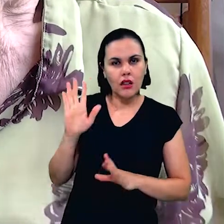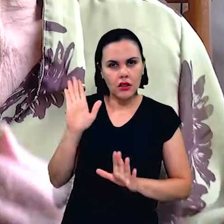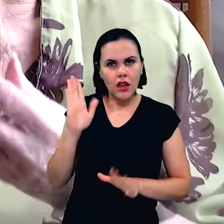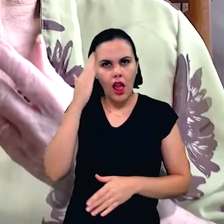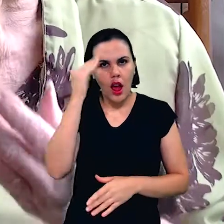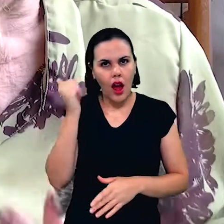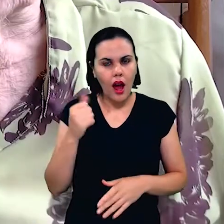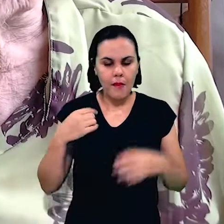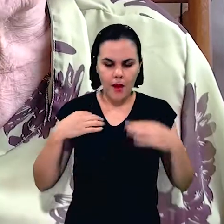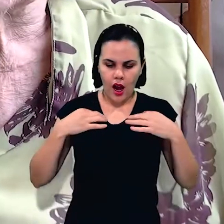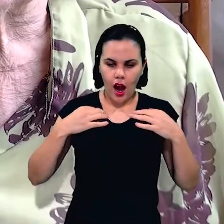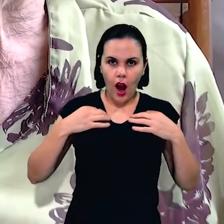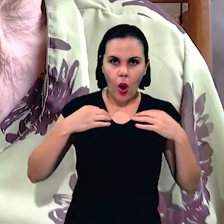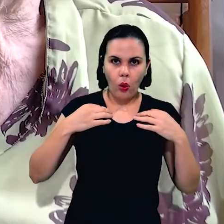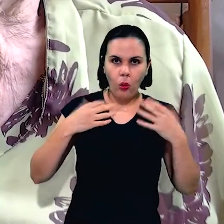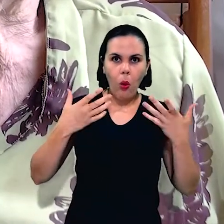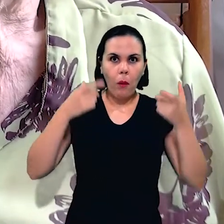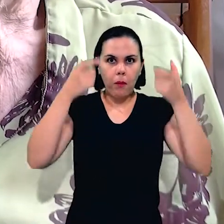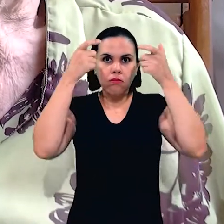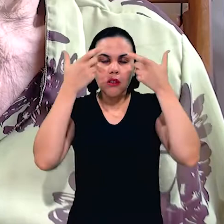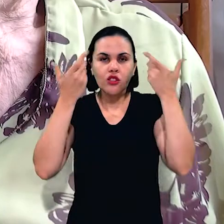sabe? Eles